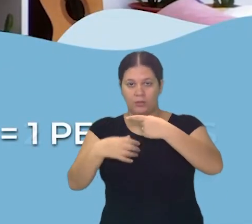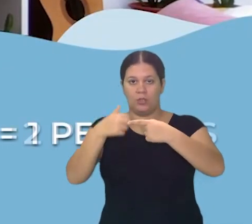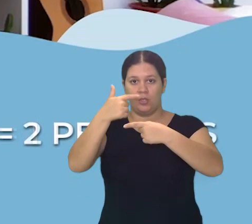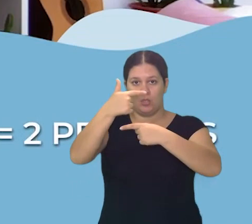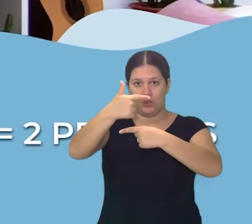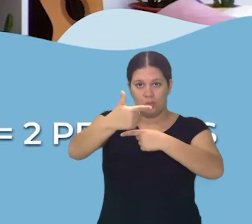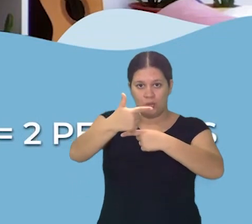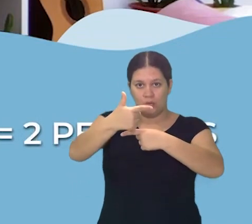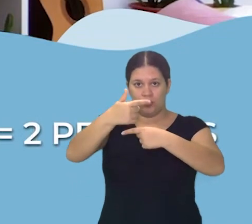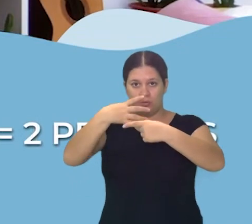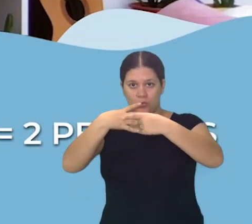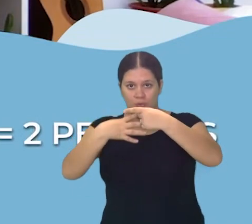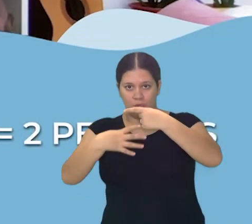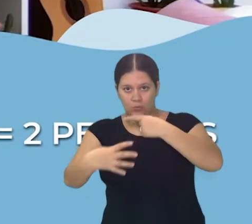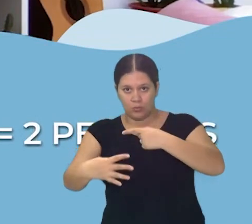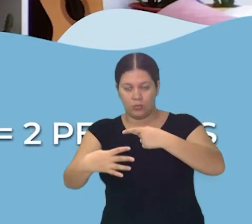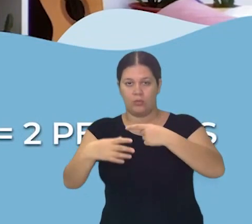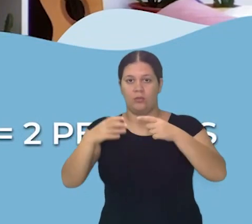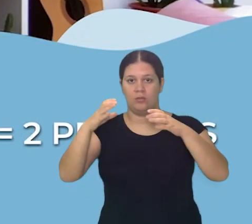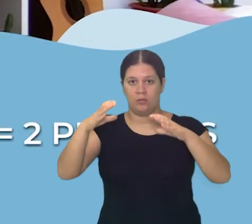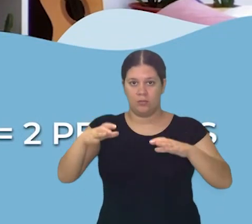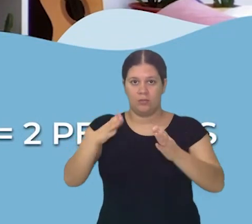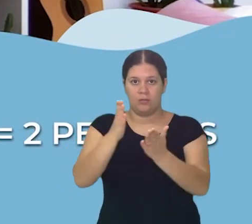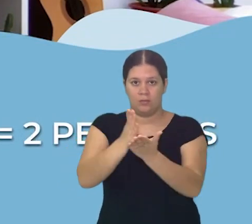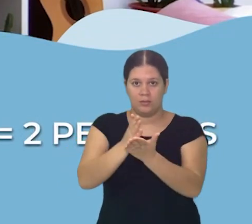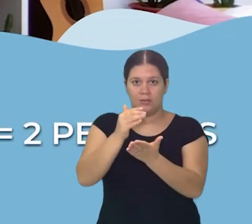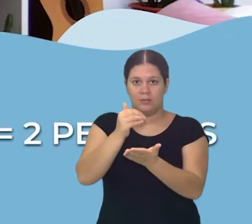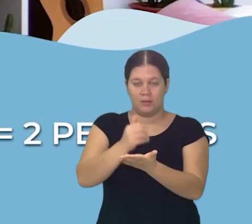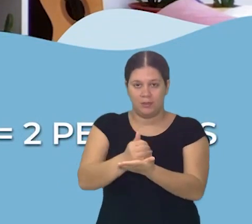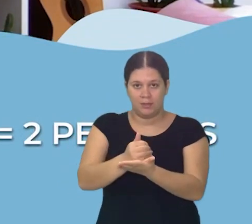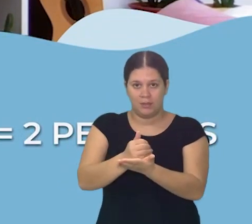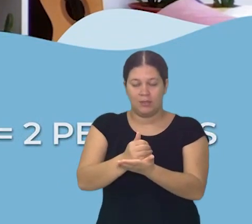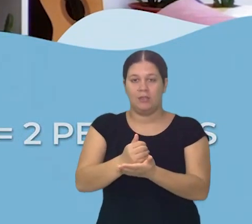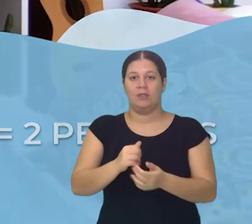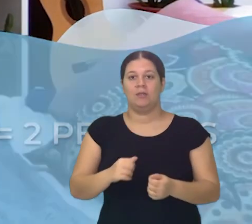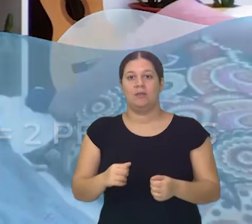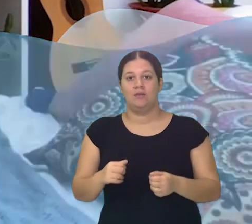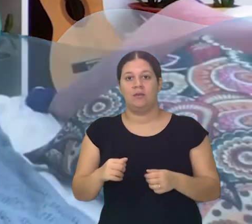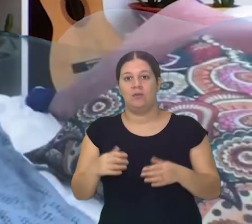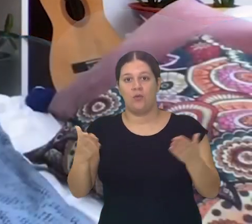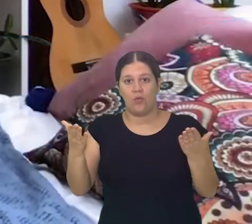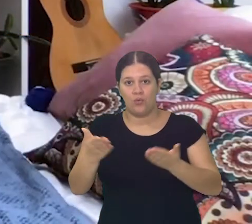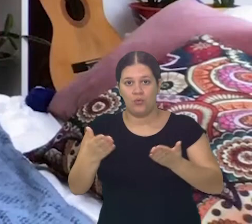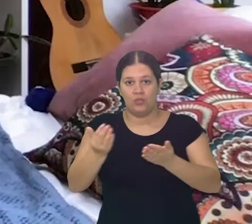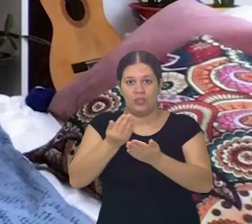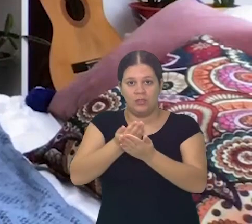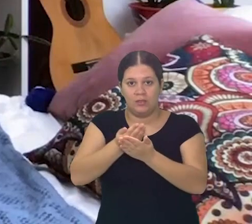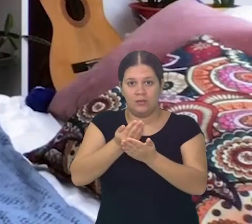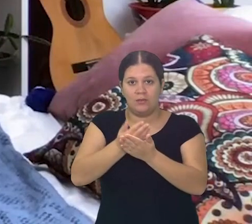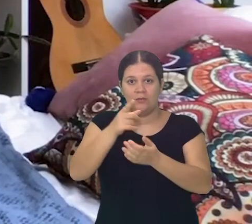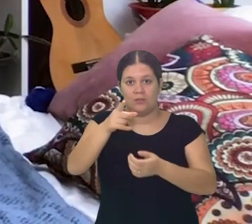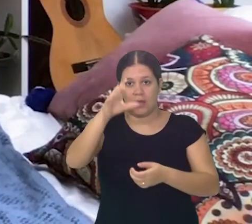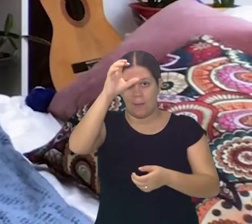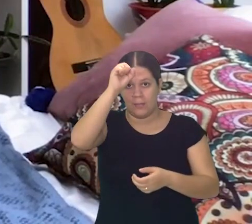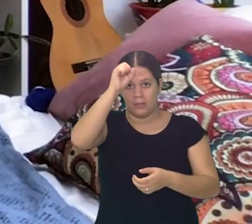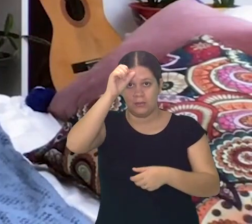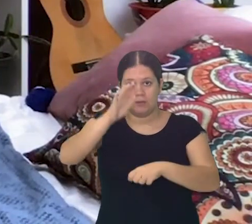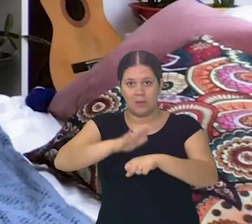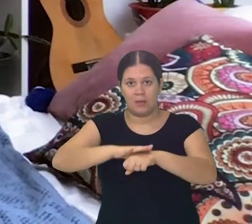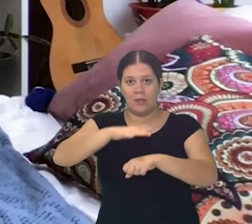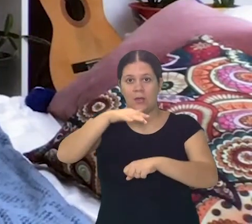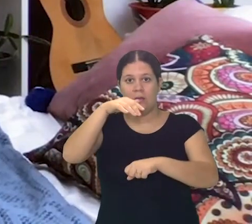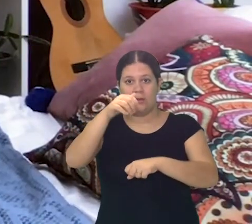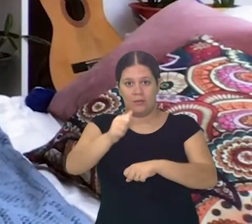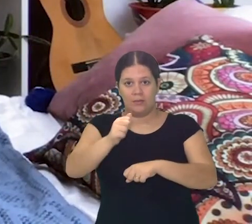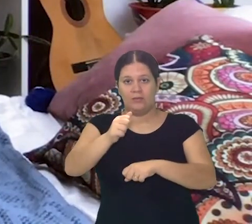A fração 2 quartos representa dois pedaços de torta. E assim por diante. Na aula de hoje, você vai aprender mais sobre